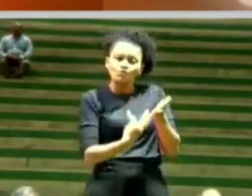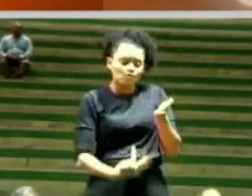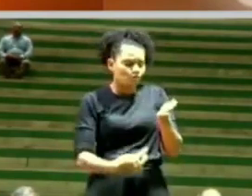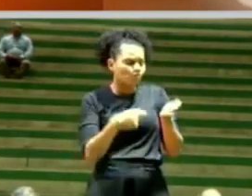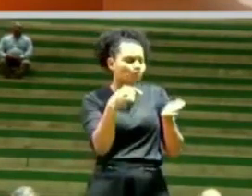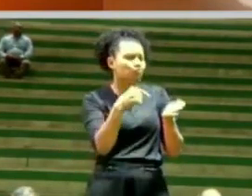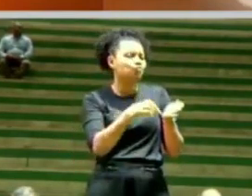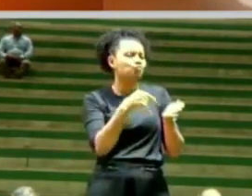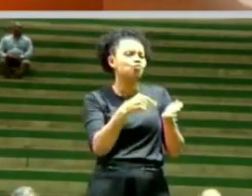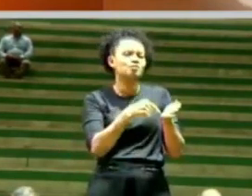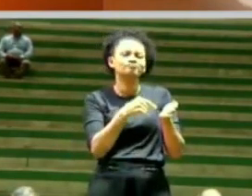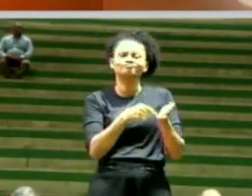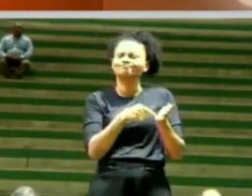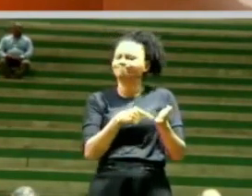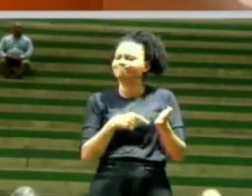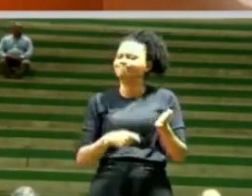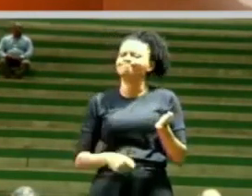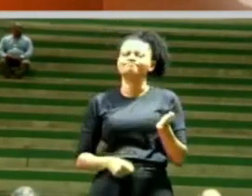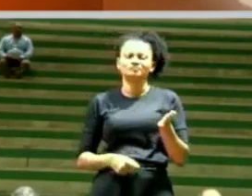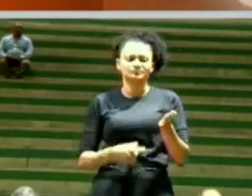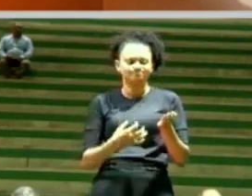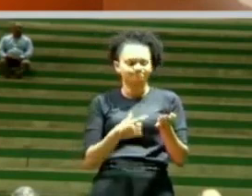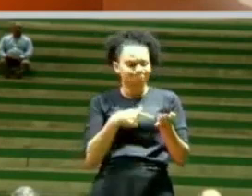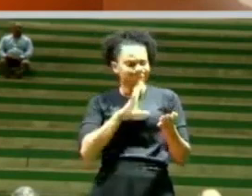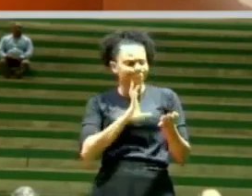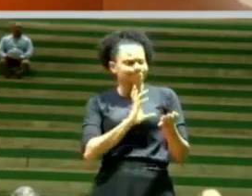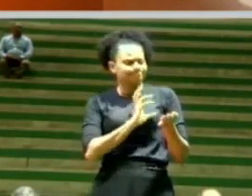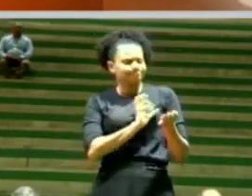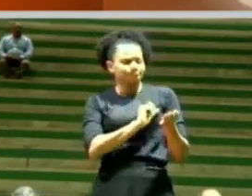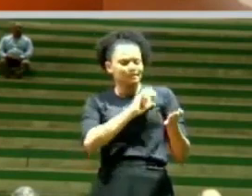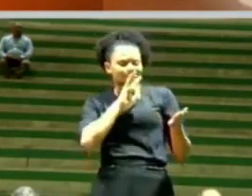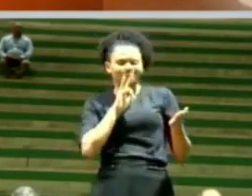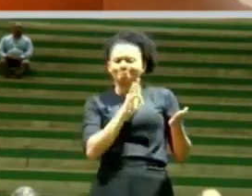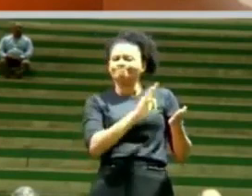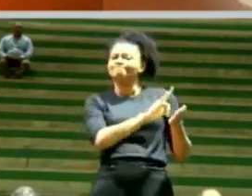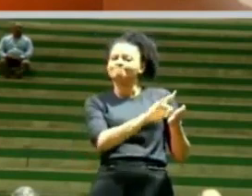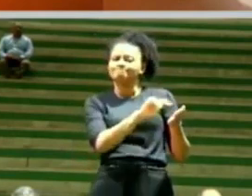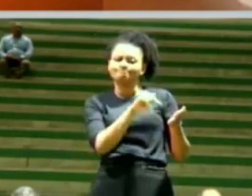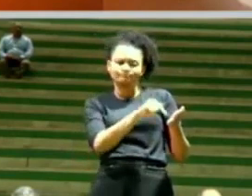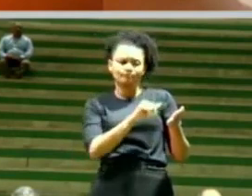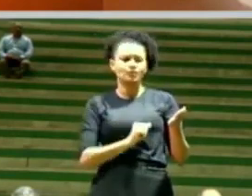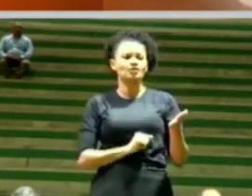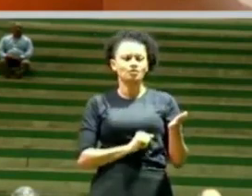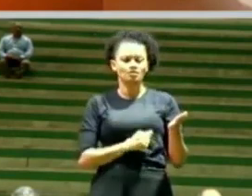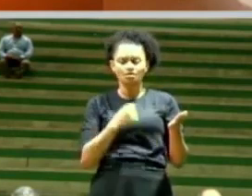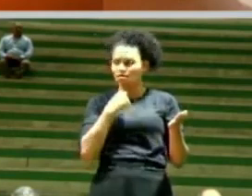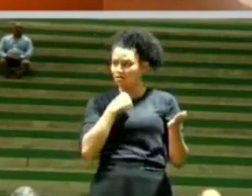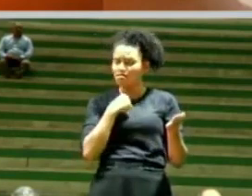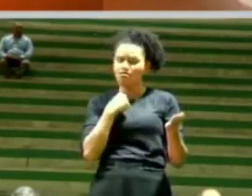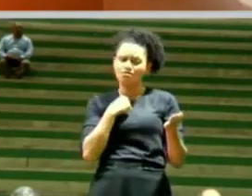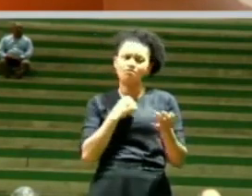é extremamente amado. Aliás, eu até